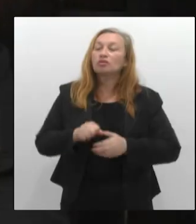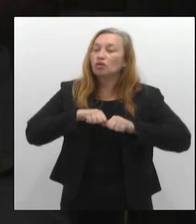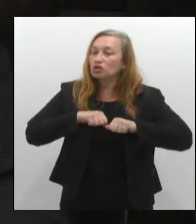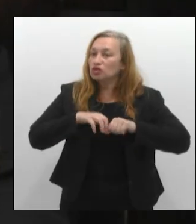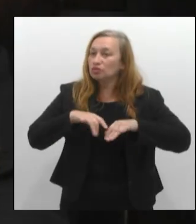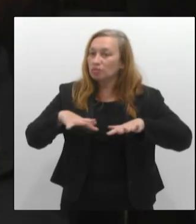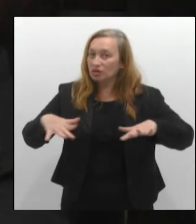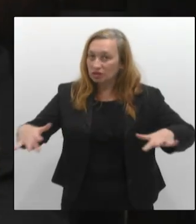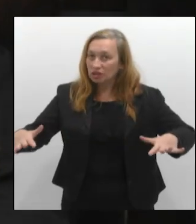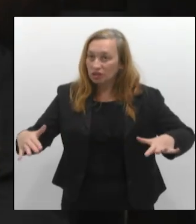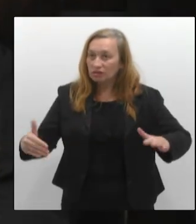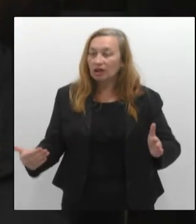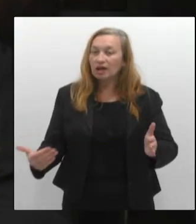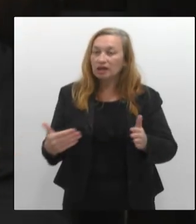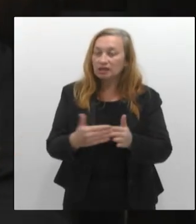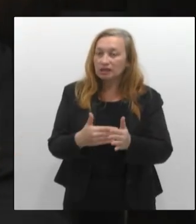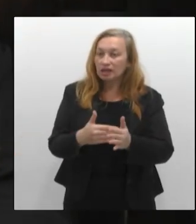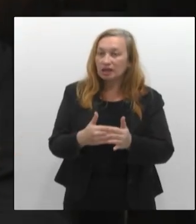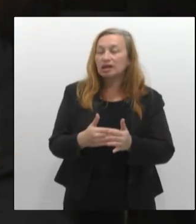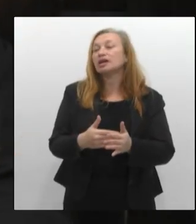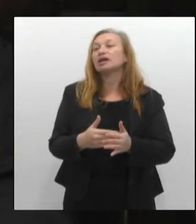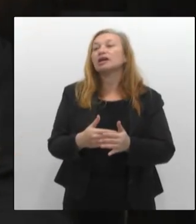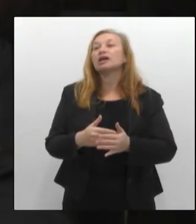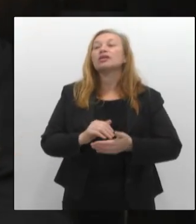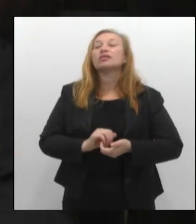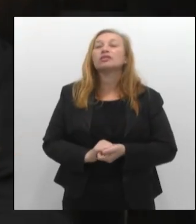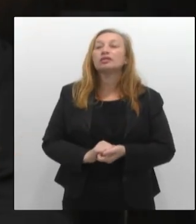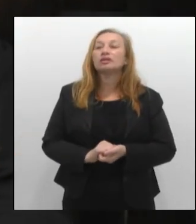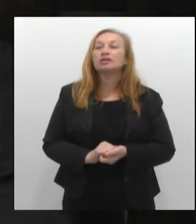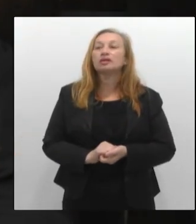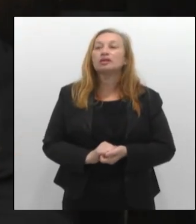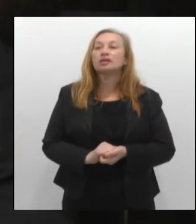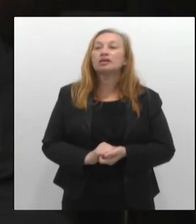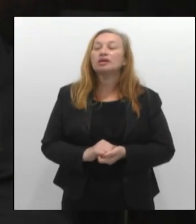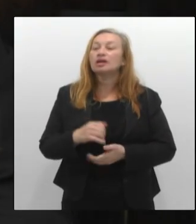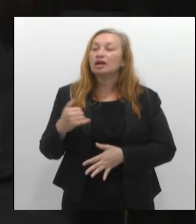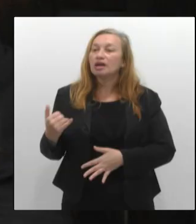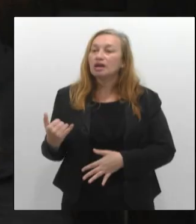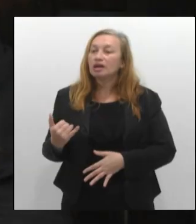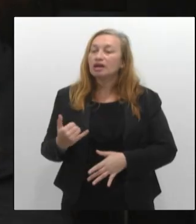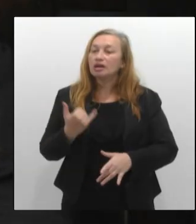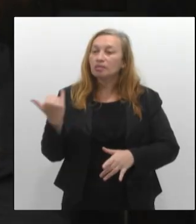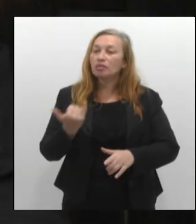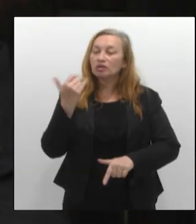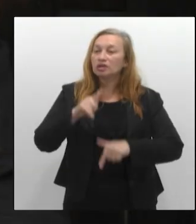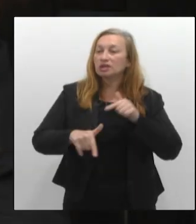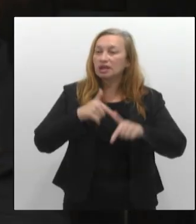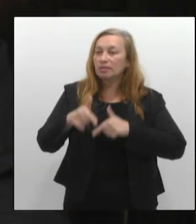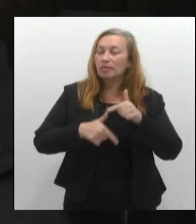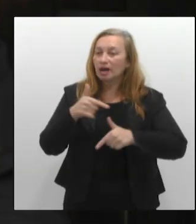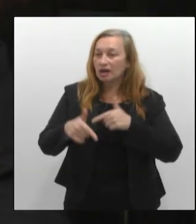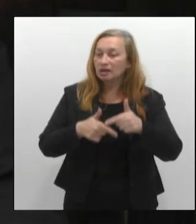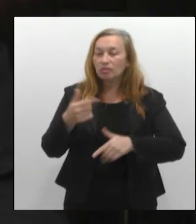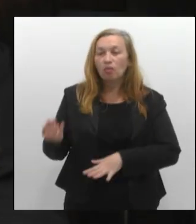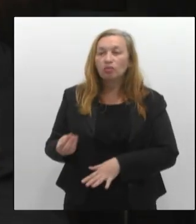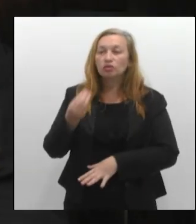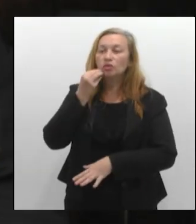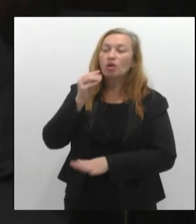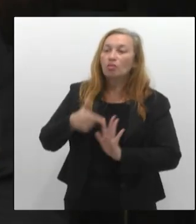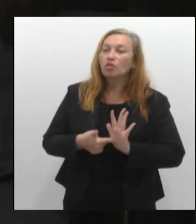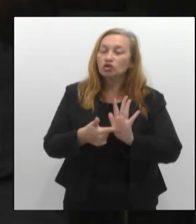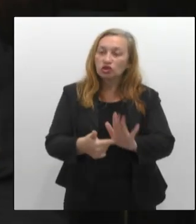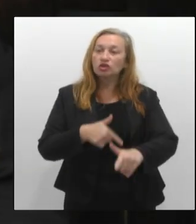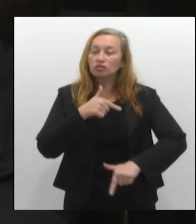expandido até onde é a América Espanhola. Uma grande missão para uma nova realidade eclesial, demonstrando já a